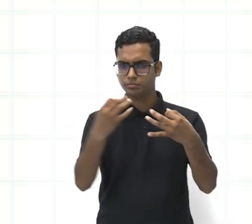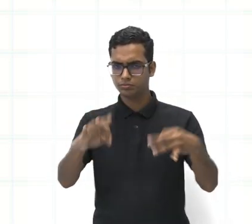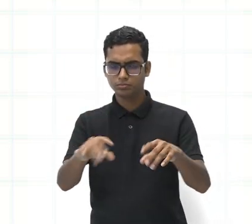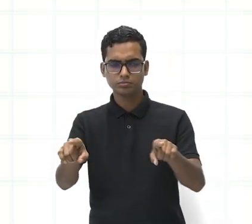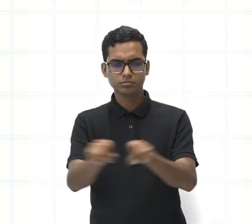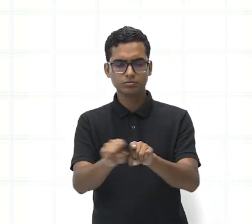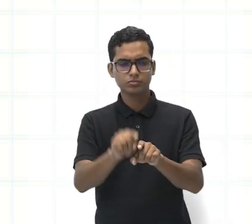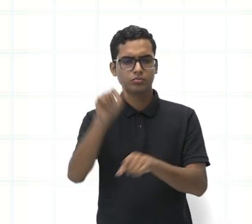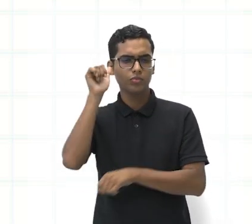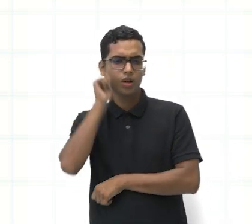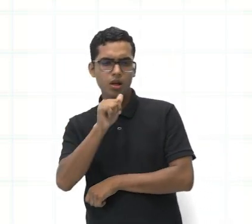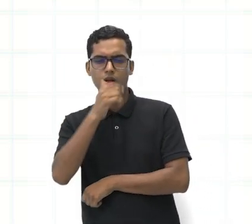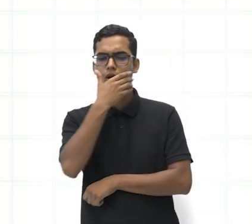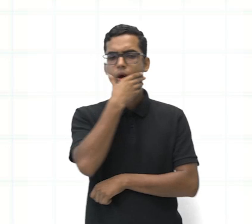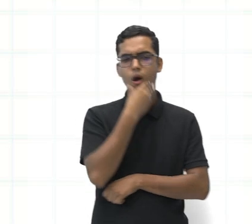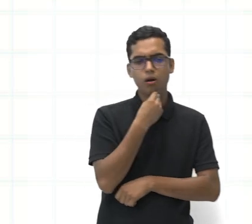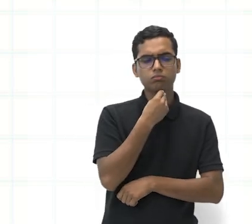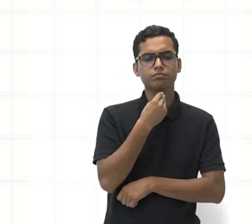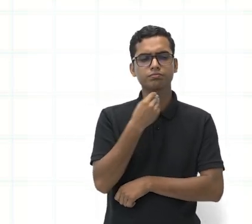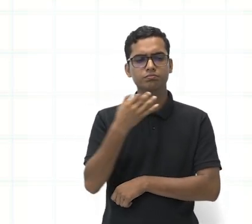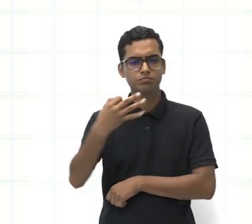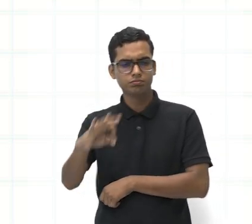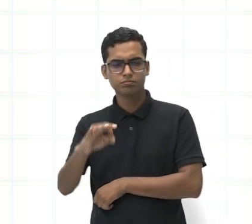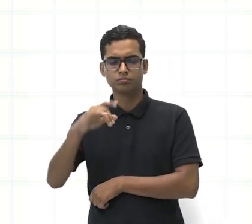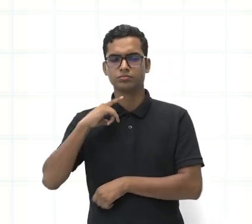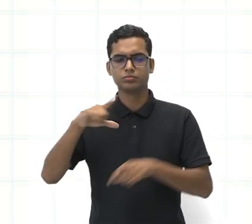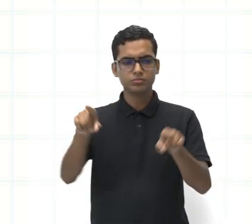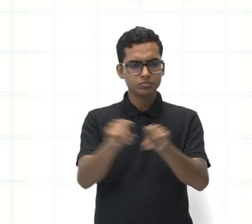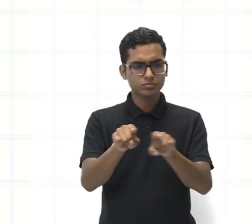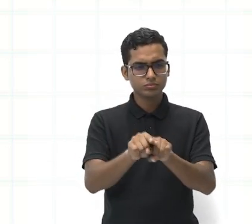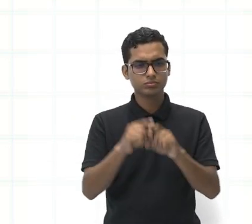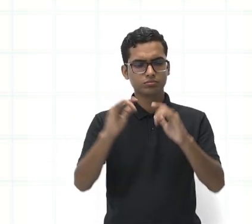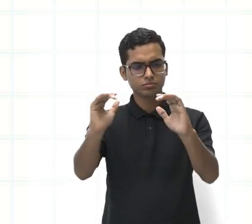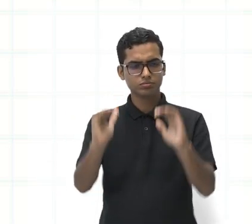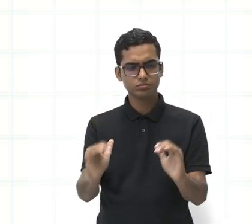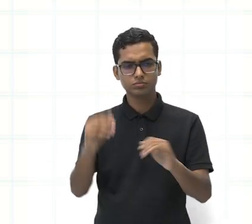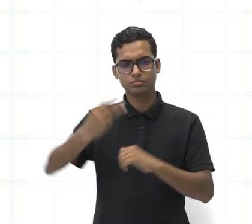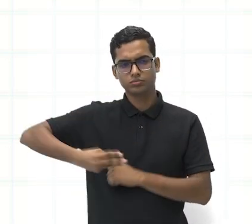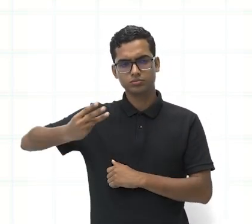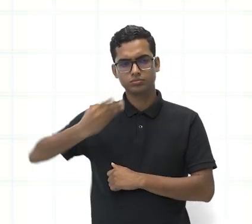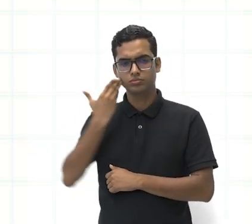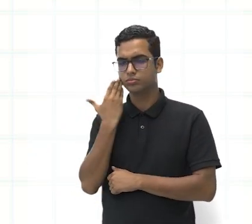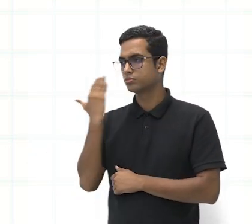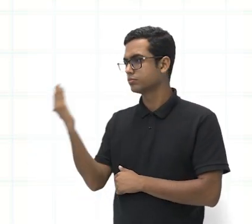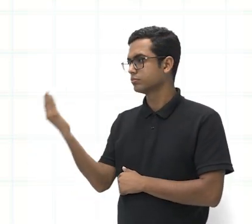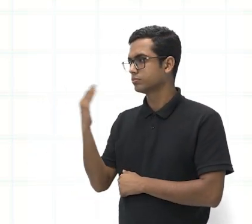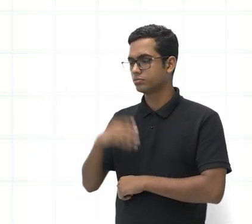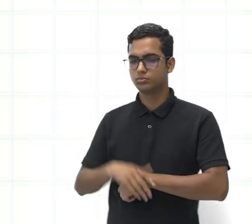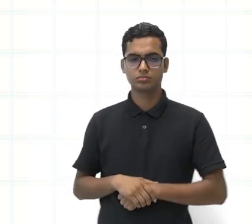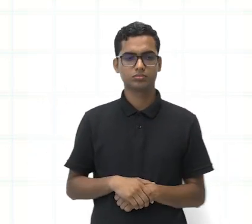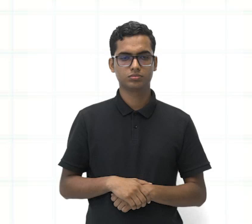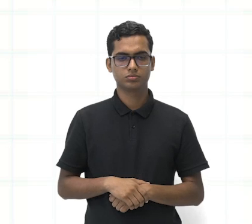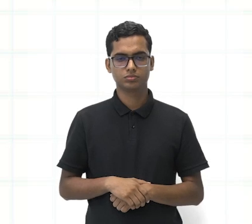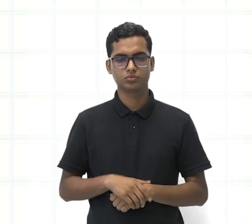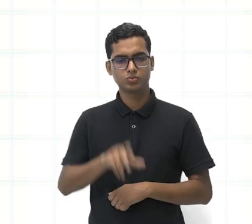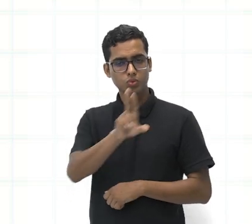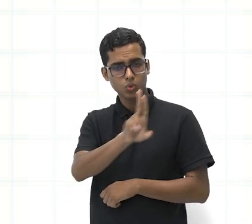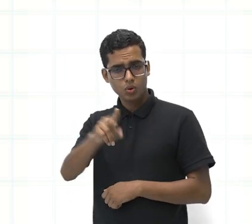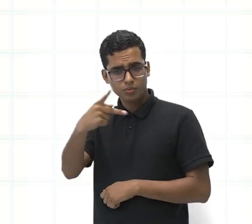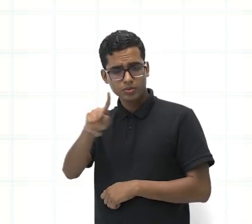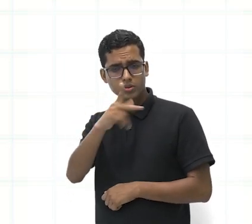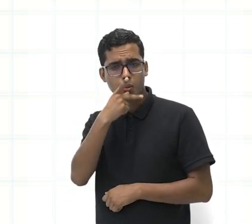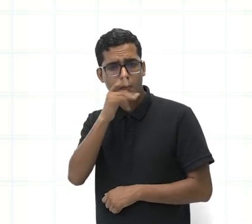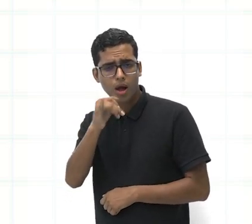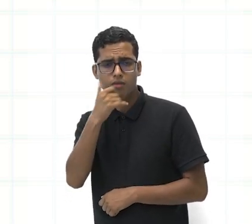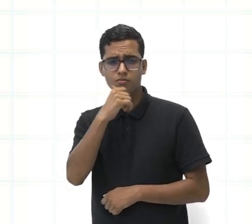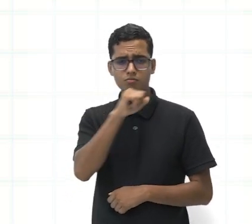ele ou ela, né, os dois de modo geral. What are your parents' names? Quais são os nomes dos seus pais? Aqui, gente, o